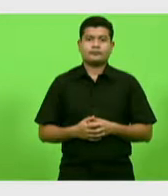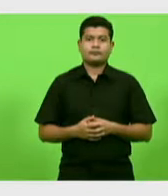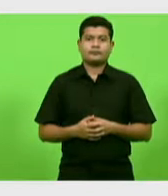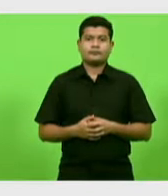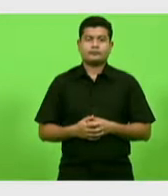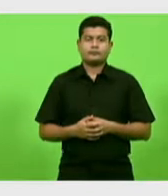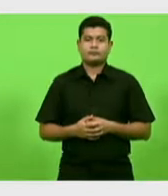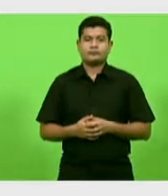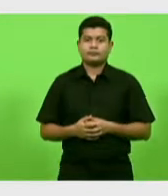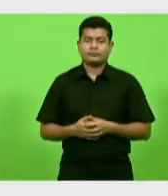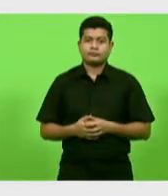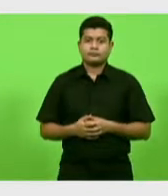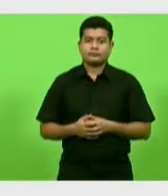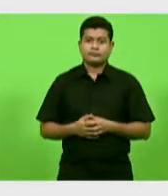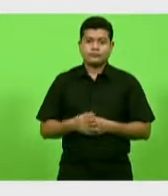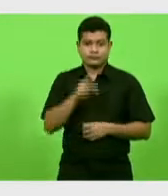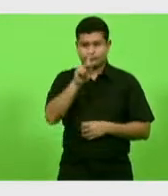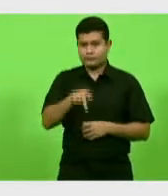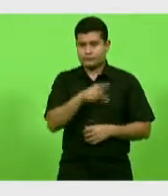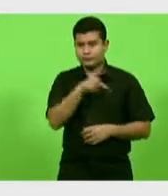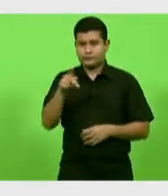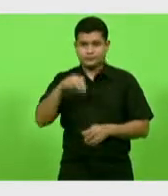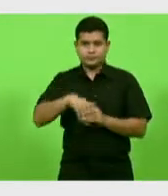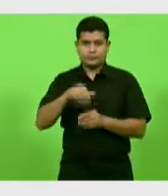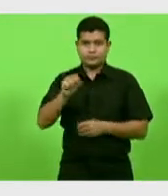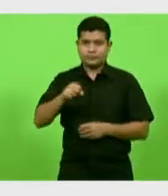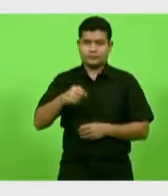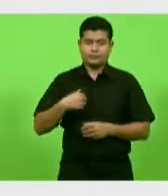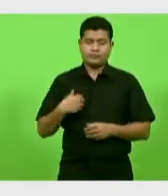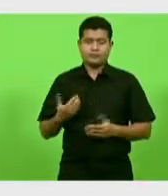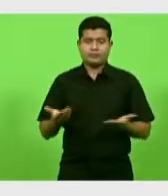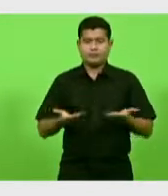presidente. Deputado Pedro Baldiceira vota sim. Como vota deputada Paulinha?